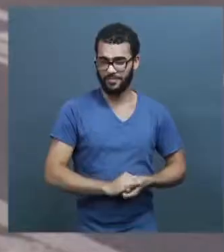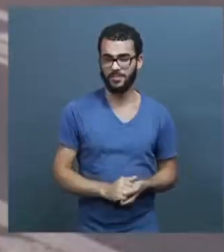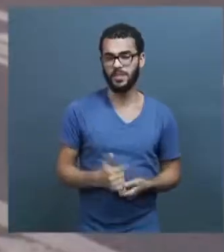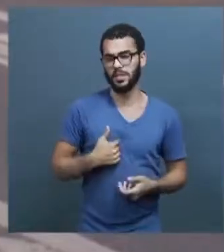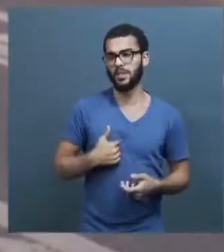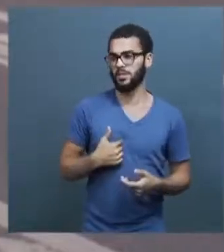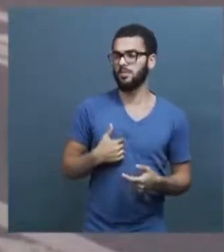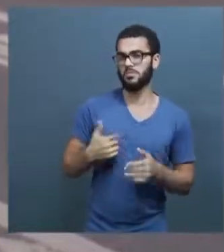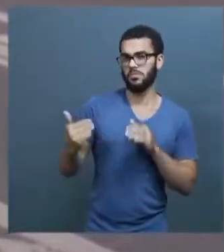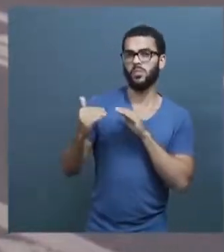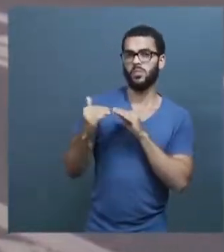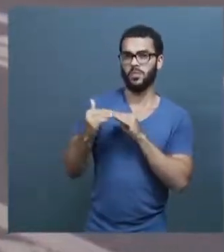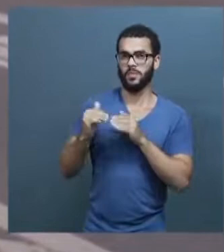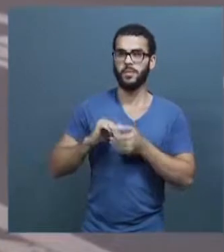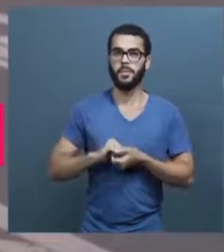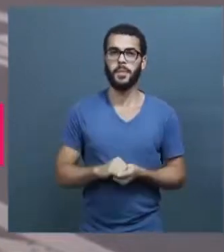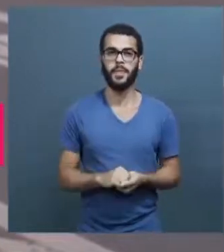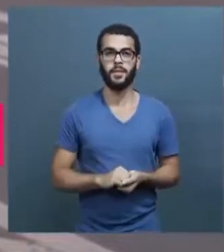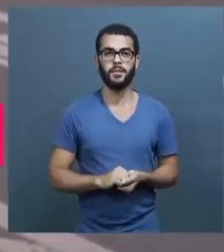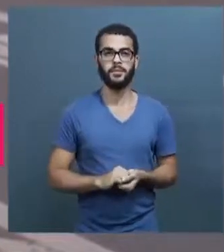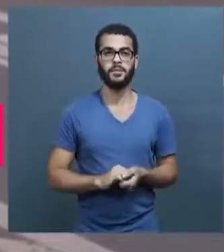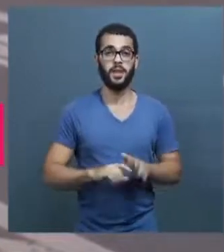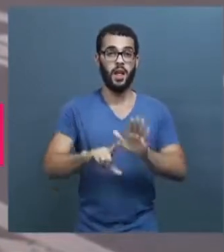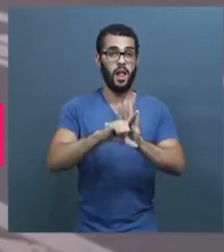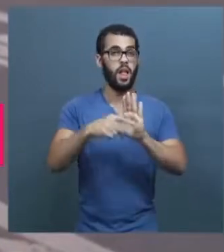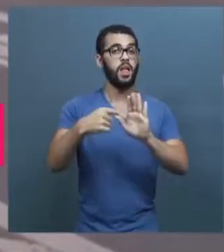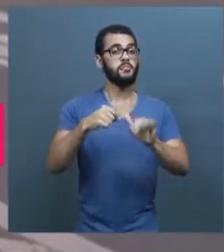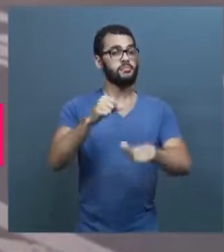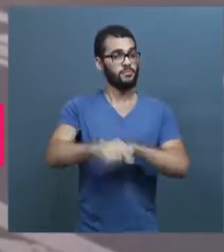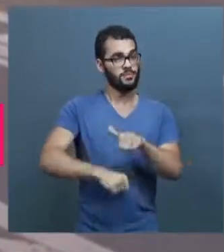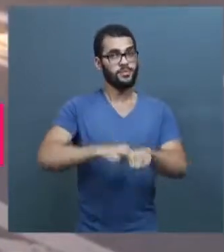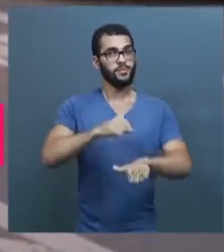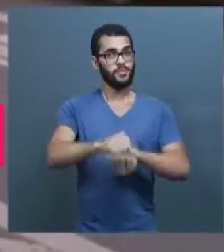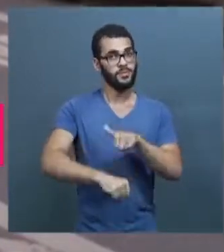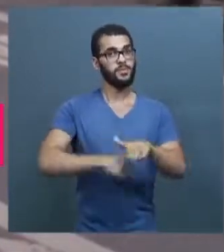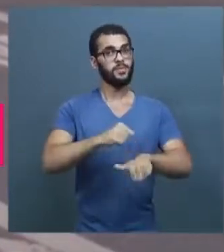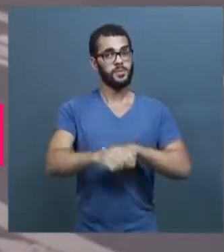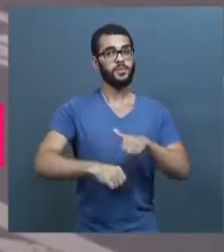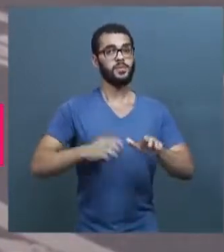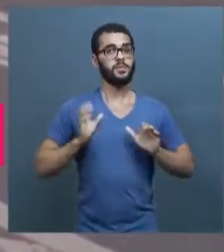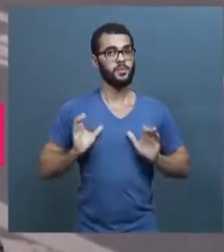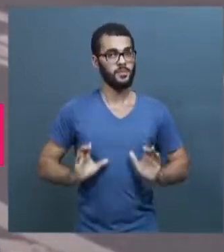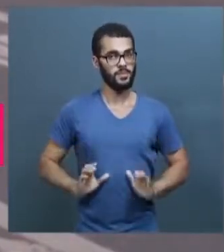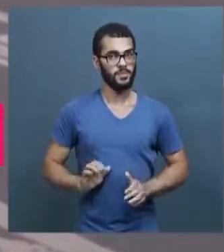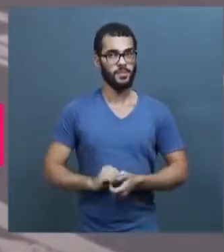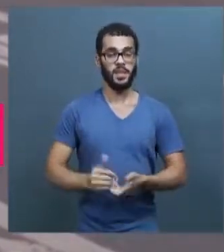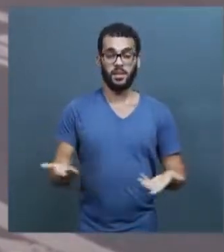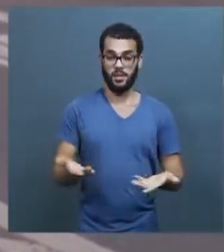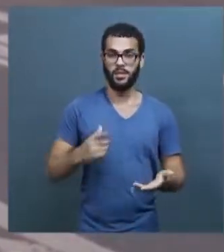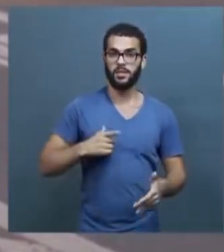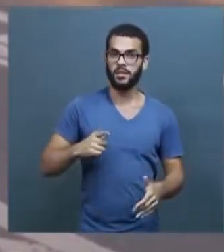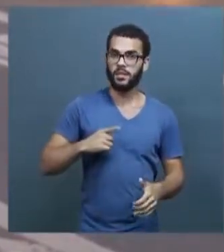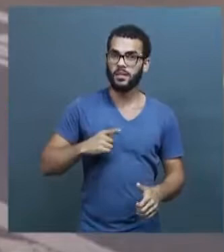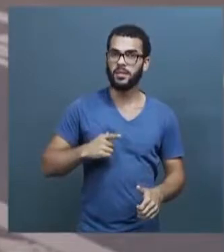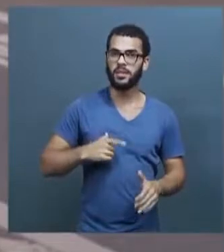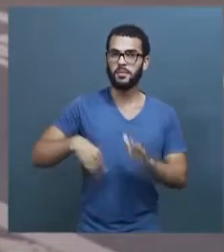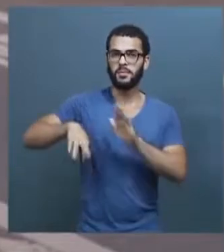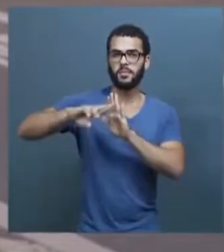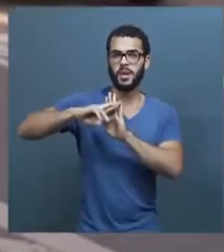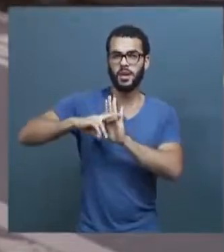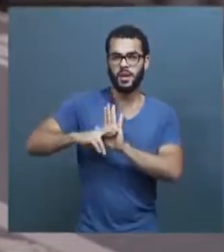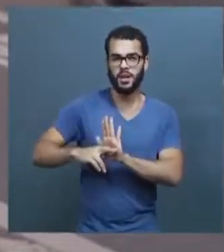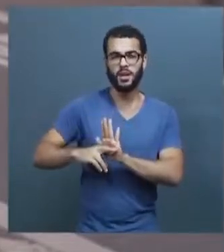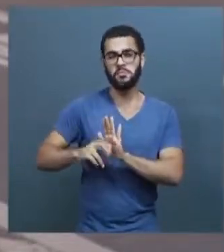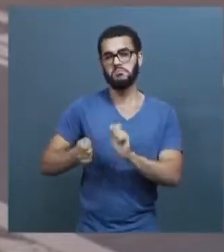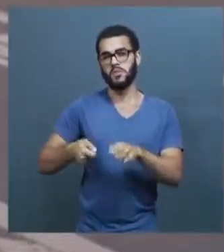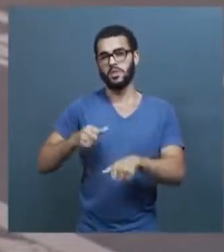Vai. Essas leis trouxeram novos hábitos. Agora, mudanças em algumas normas já estabelecidas também